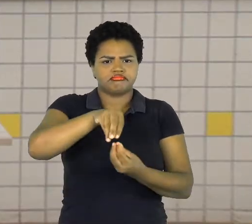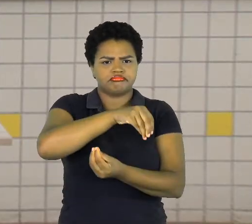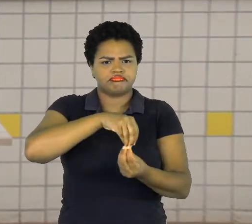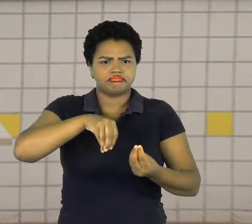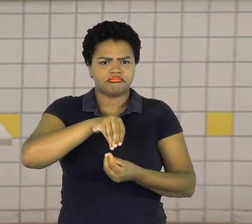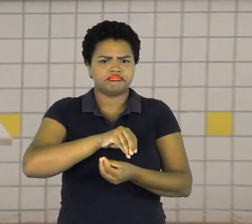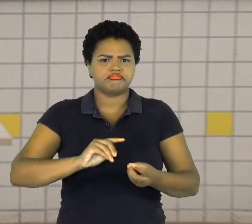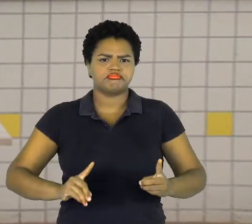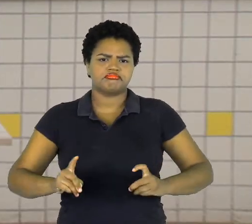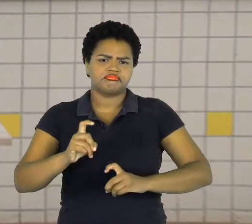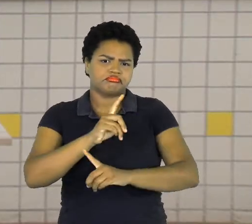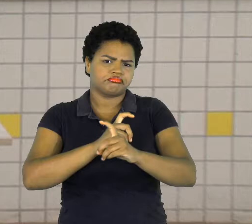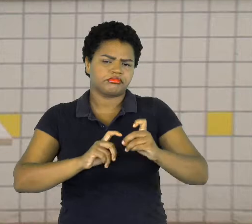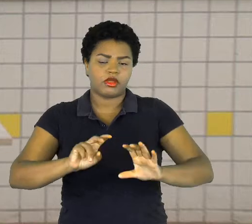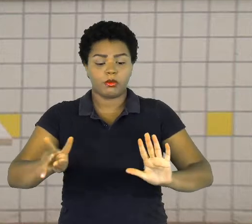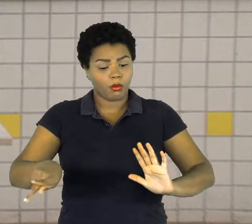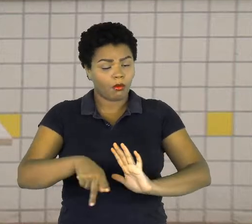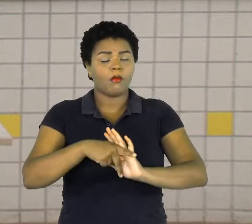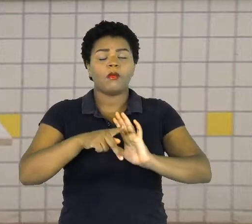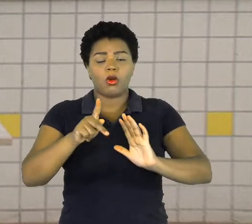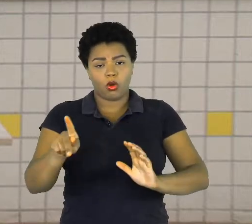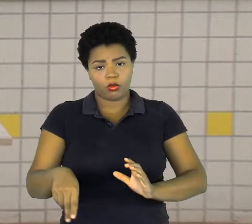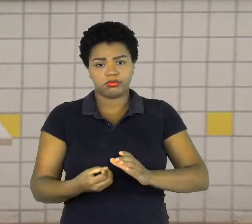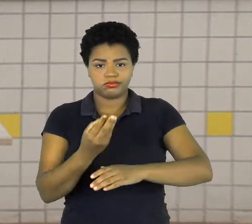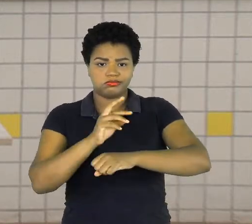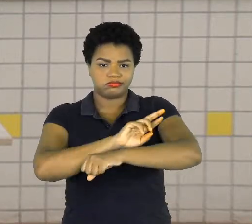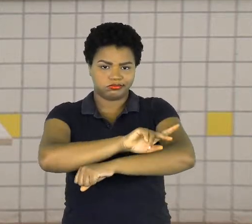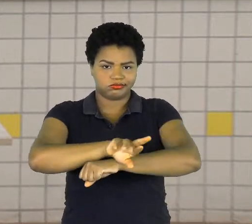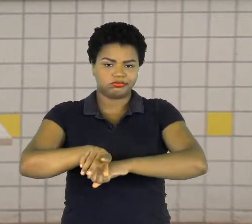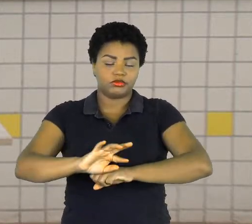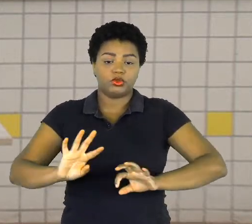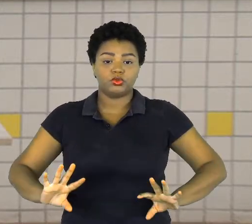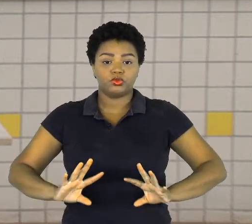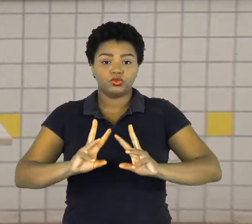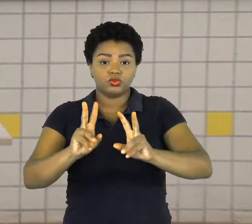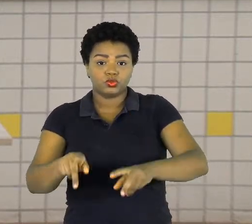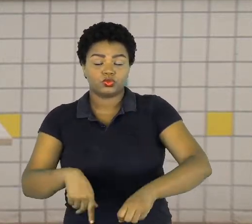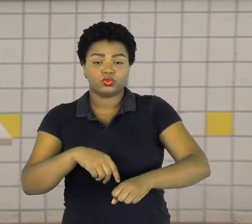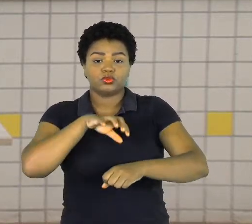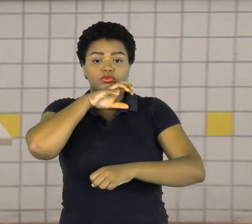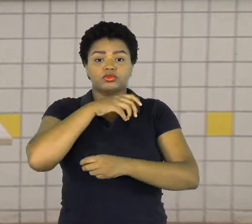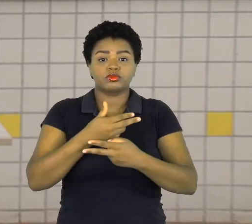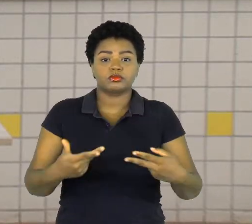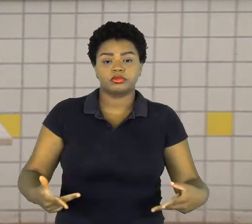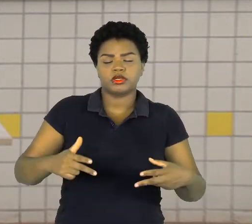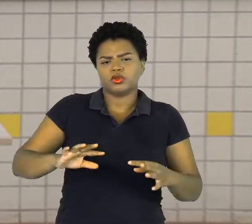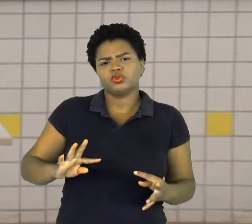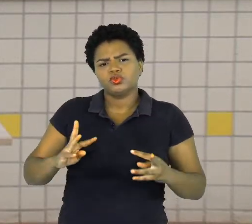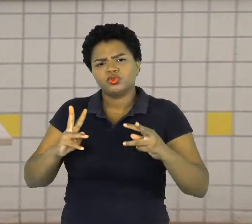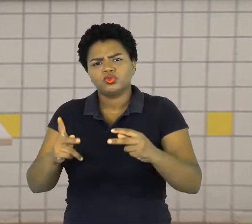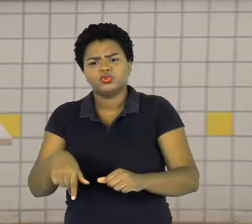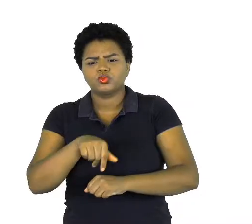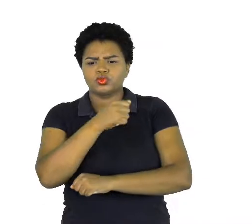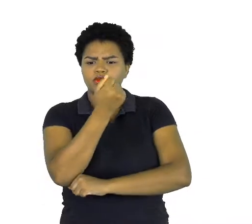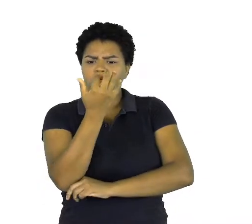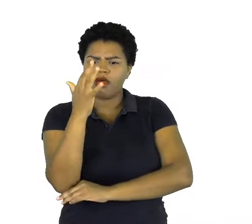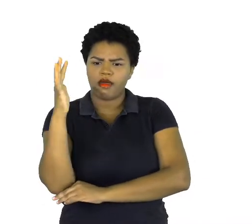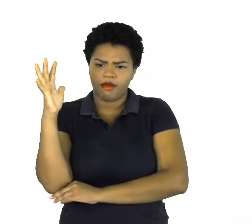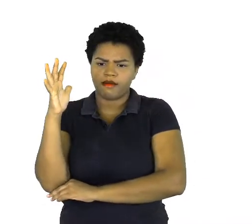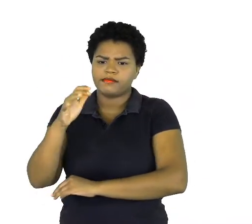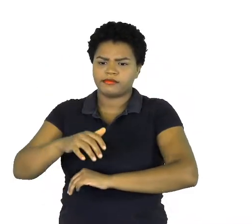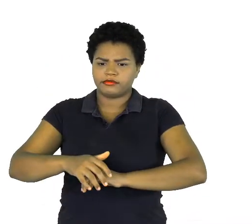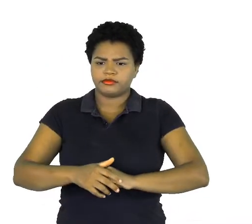tudo faz parte da biodiversidade, né? Todos os animais, todas as plantas. E